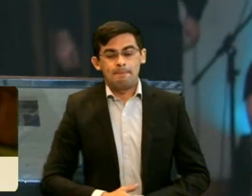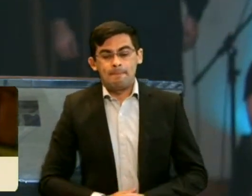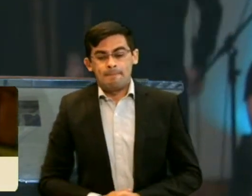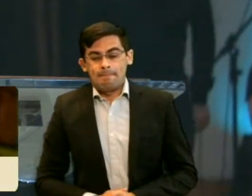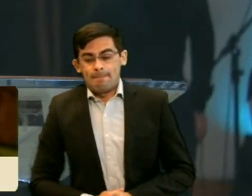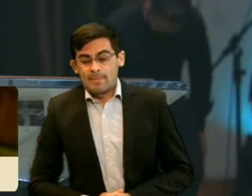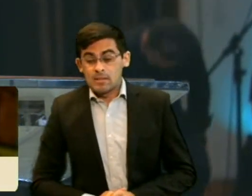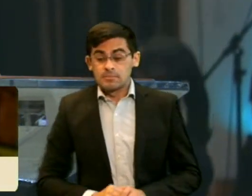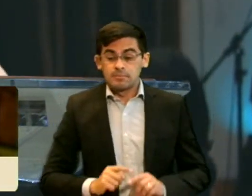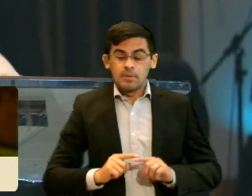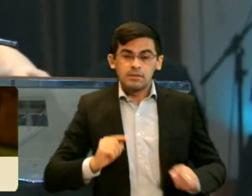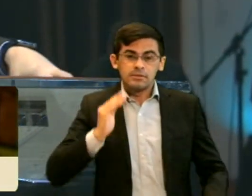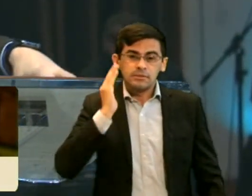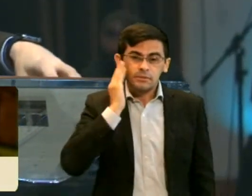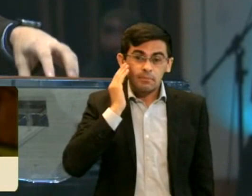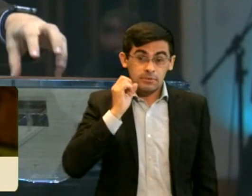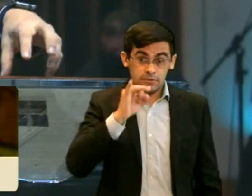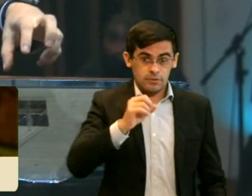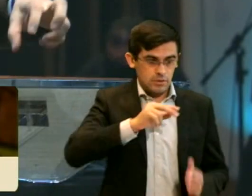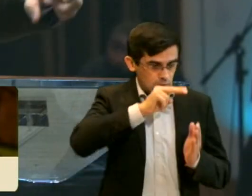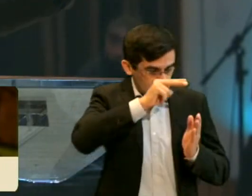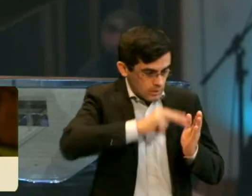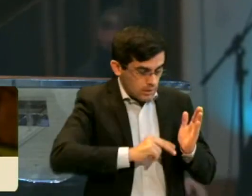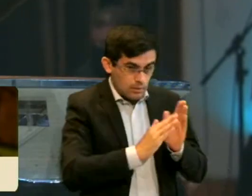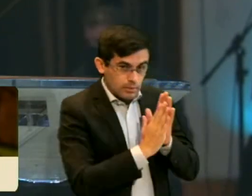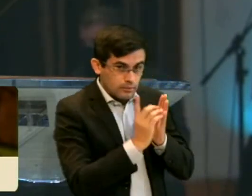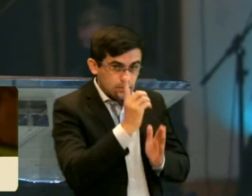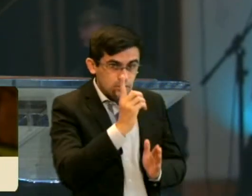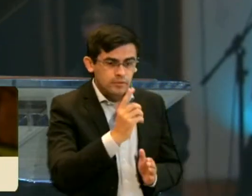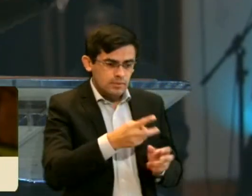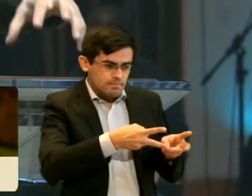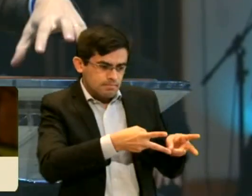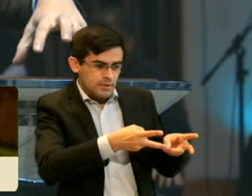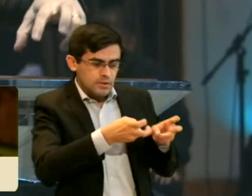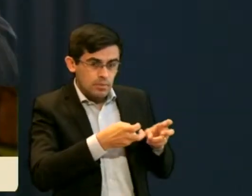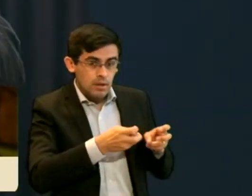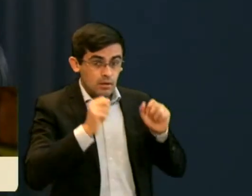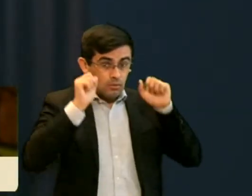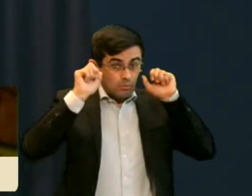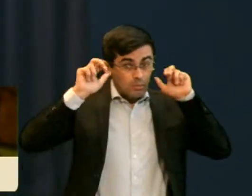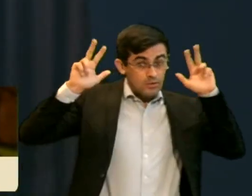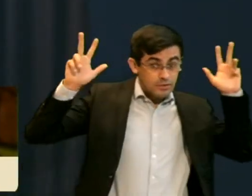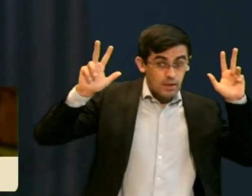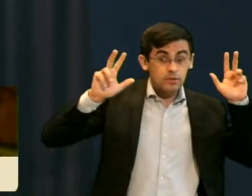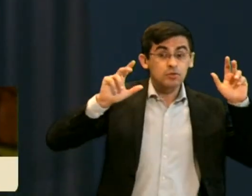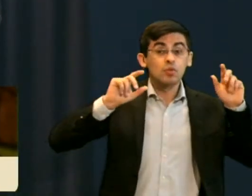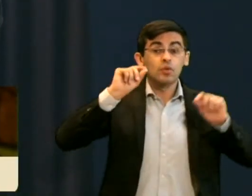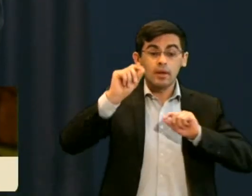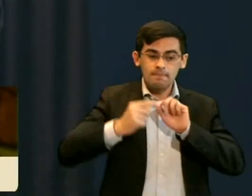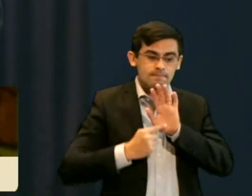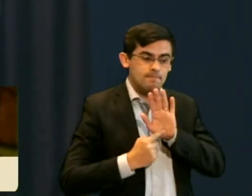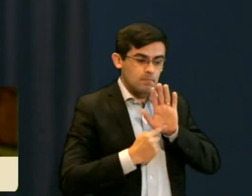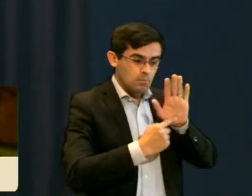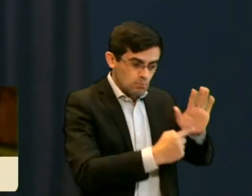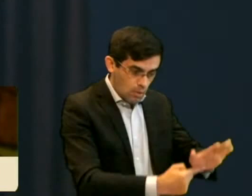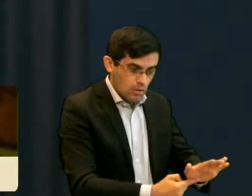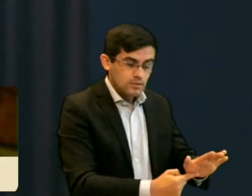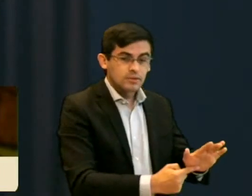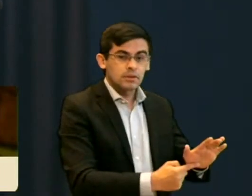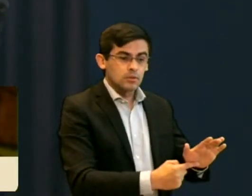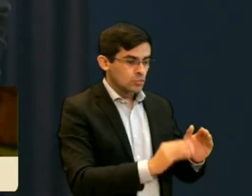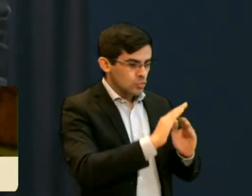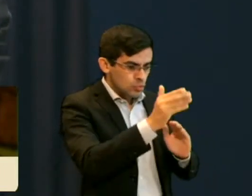E sabe, se você ler na Bíblia, você vai ver Deus fazendo isso. Moisés, Deus desvenda, mostra a planta